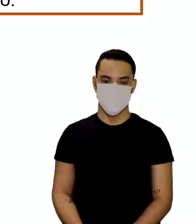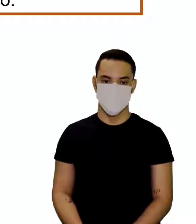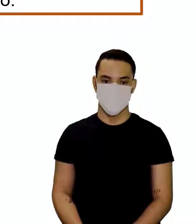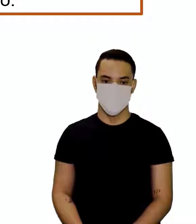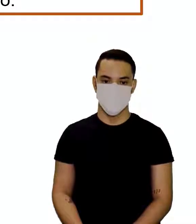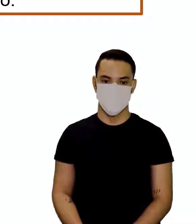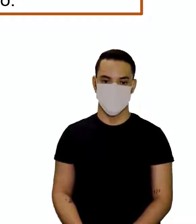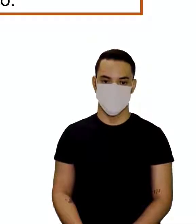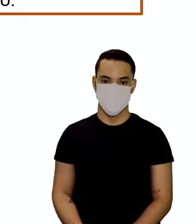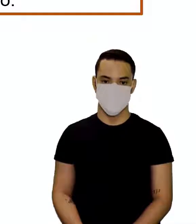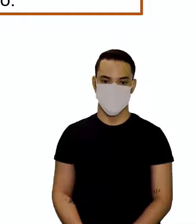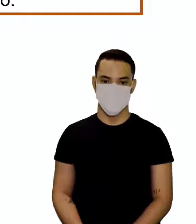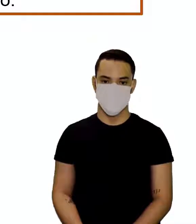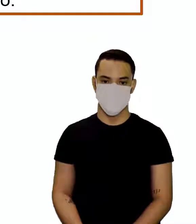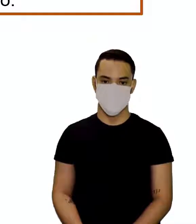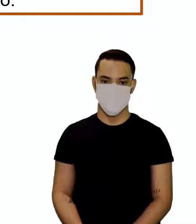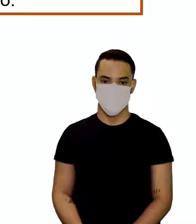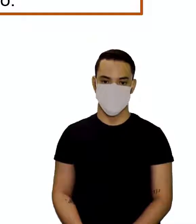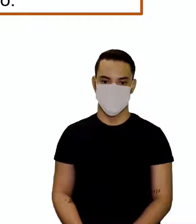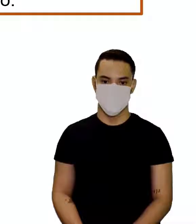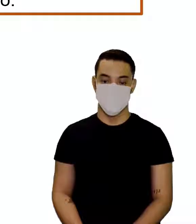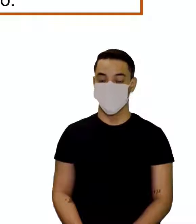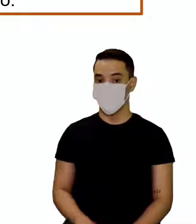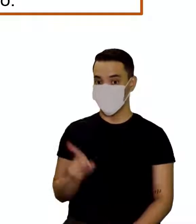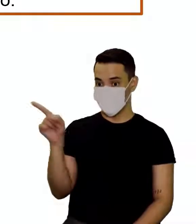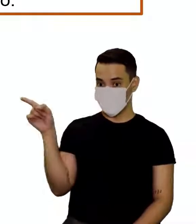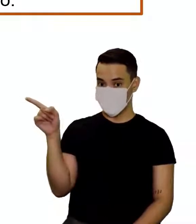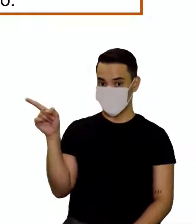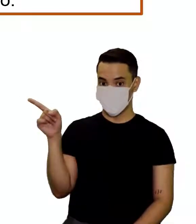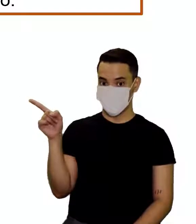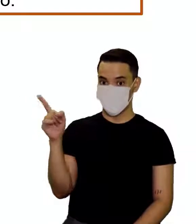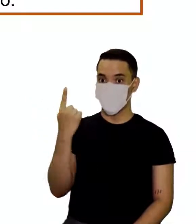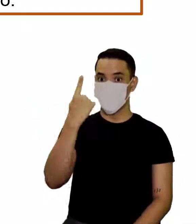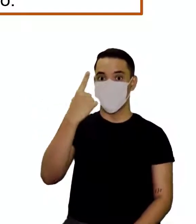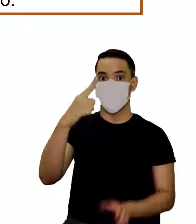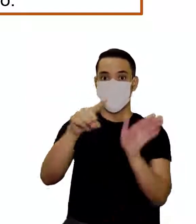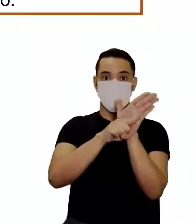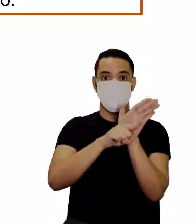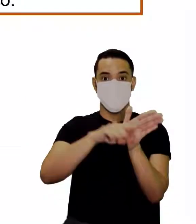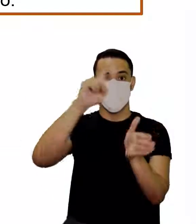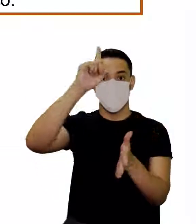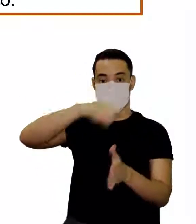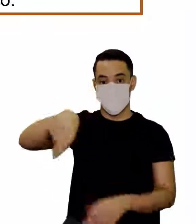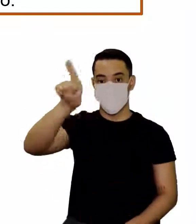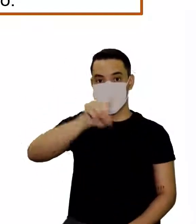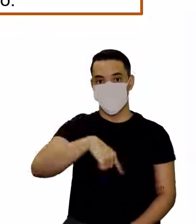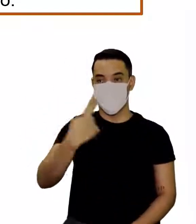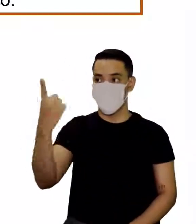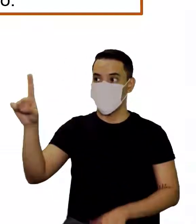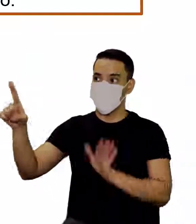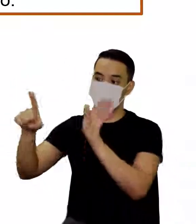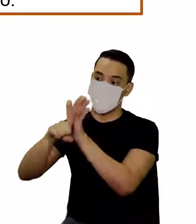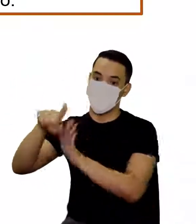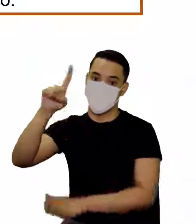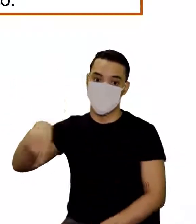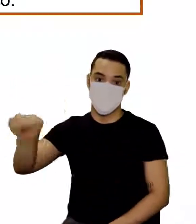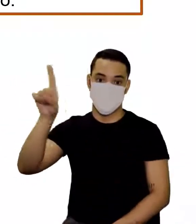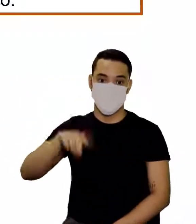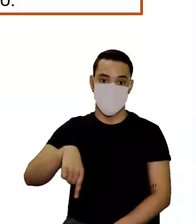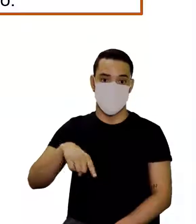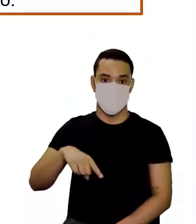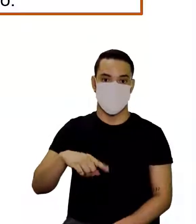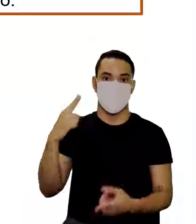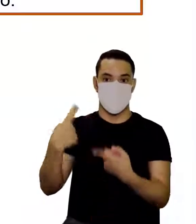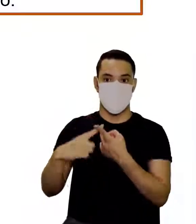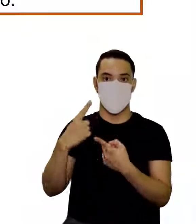Vai cancelar um negativo e vai sobrar esses dois. Por quê? Um par, quando eu tenho um par